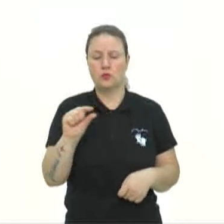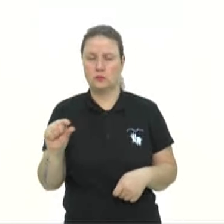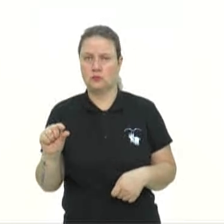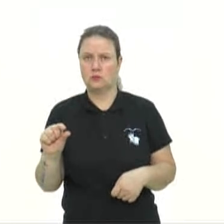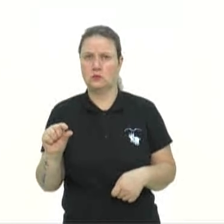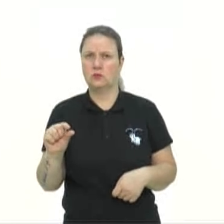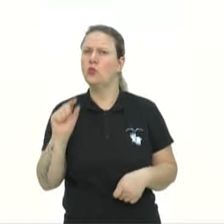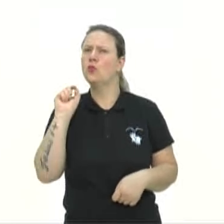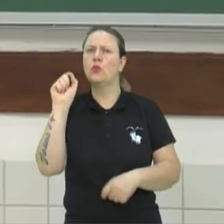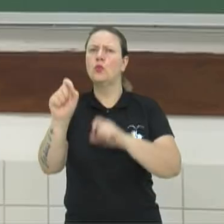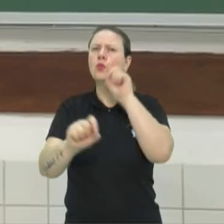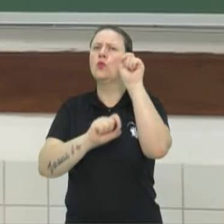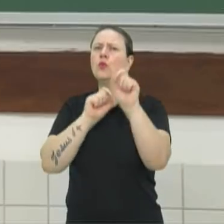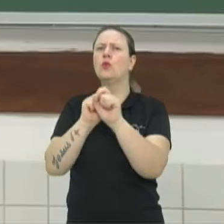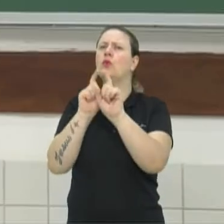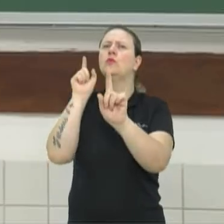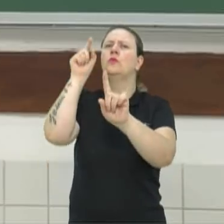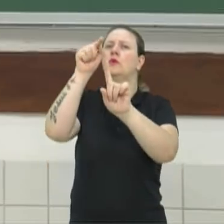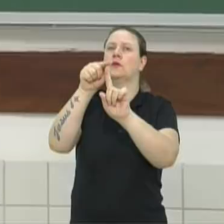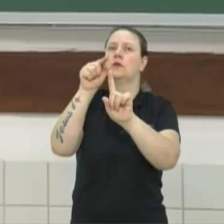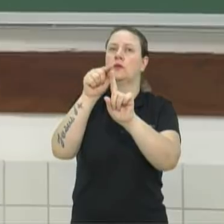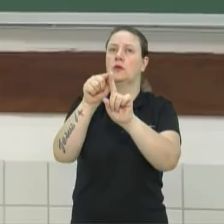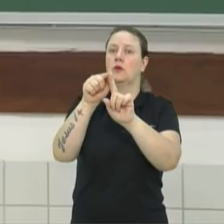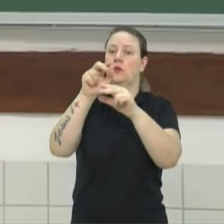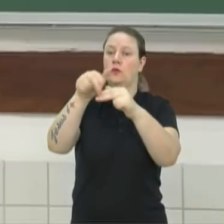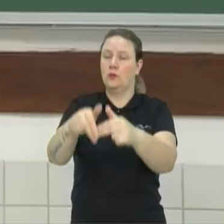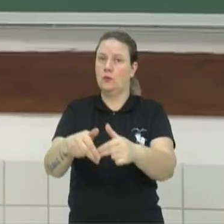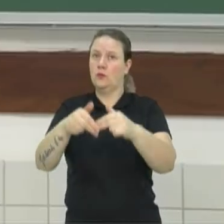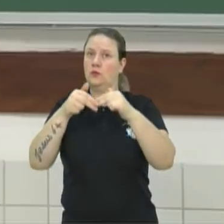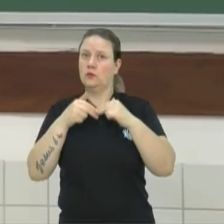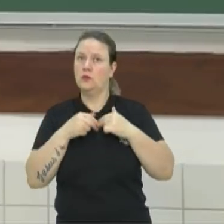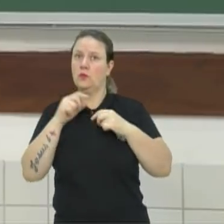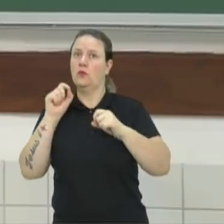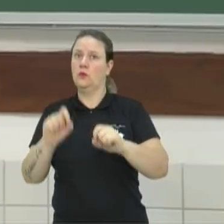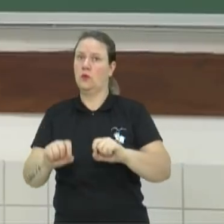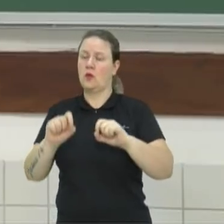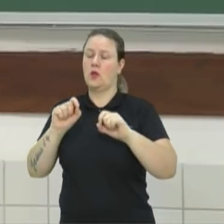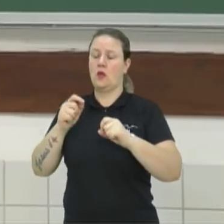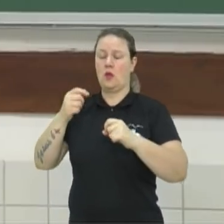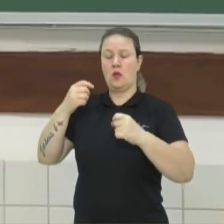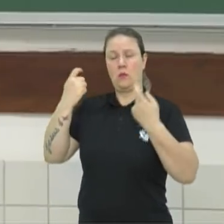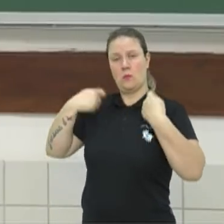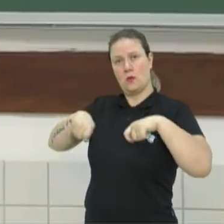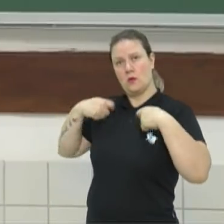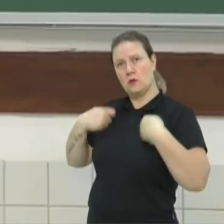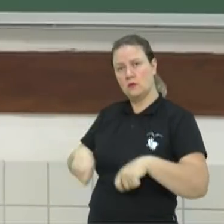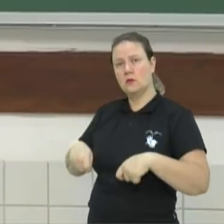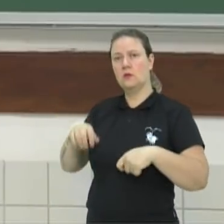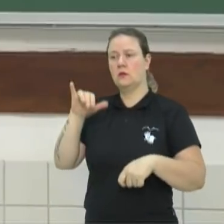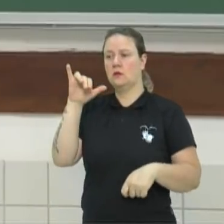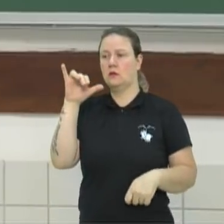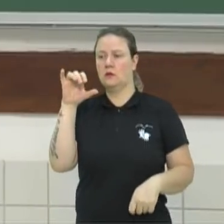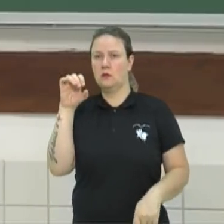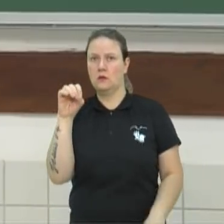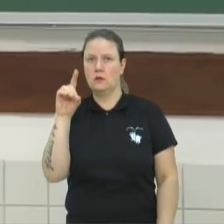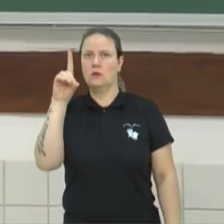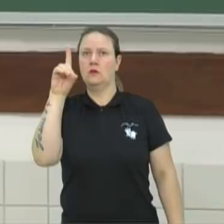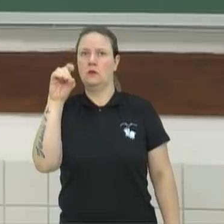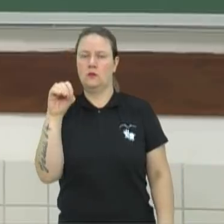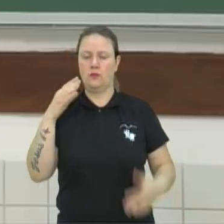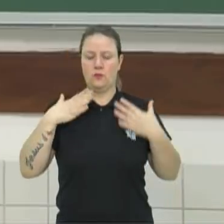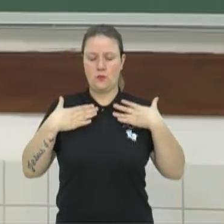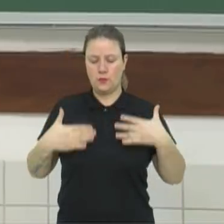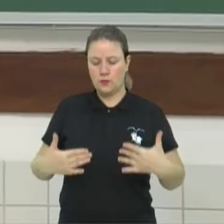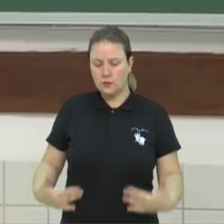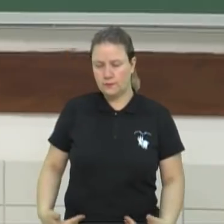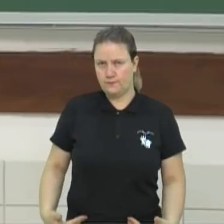consumir sal? Para que seja suprida a necessidade de iodo no organismo. Então, essa pergunta